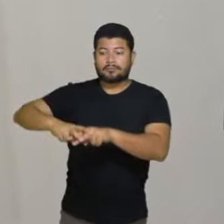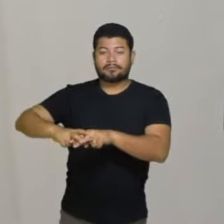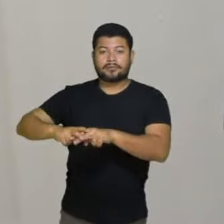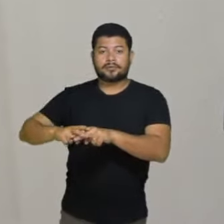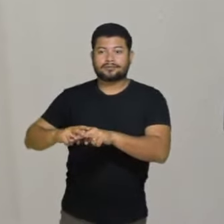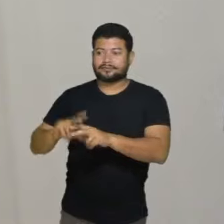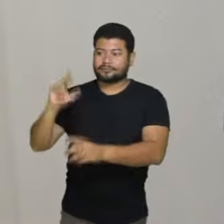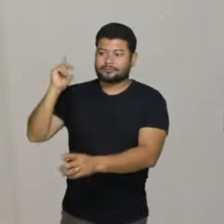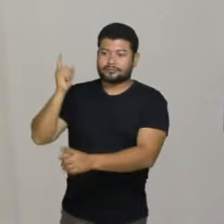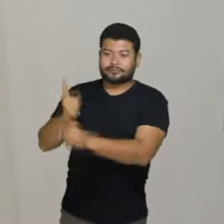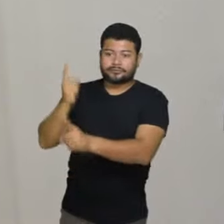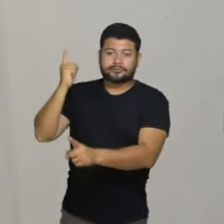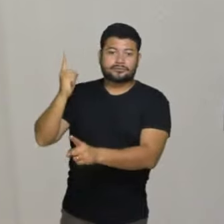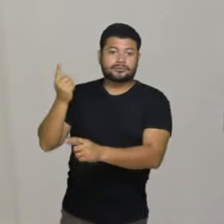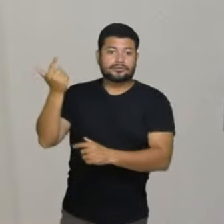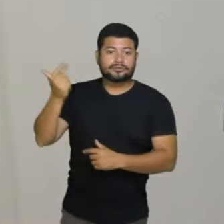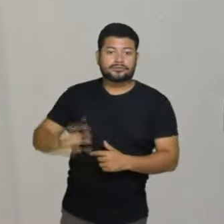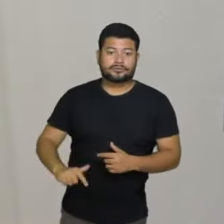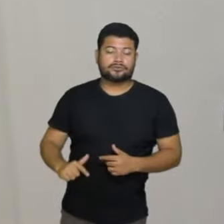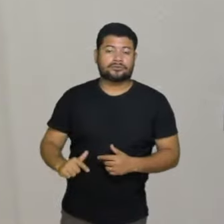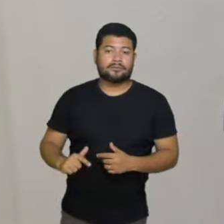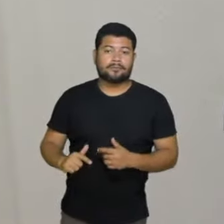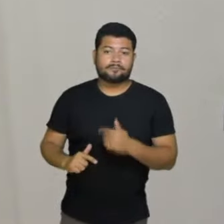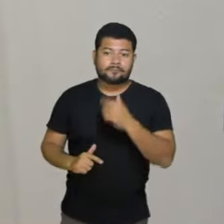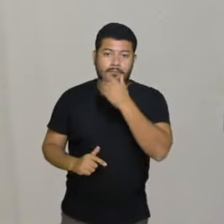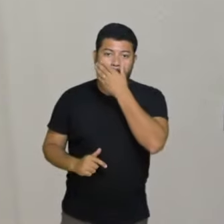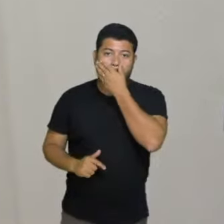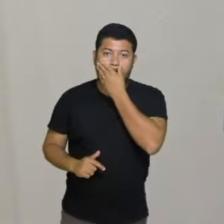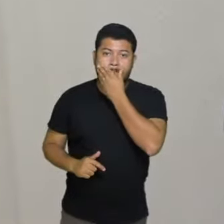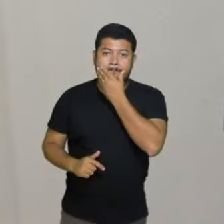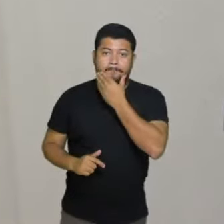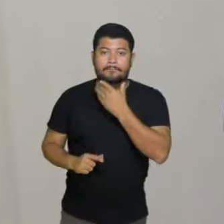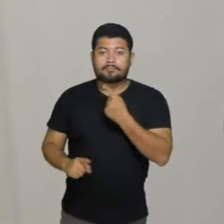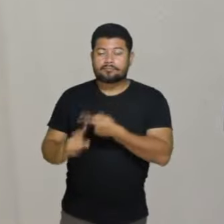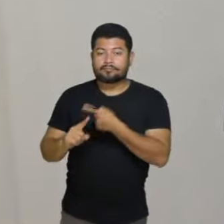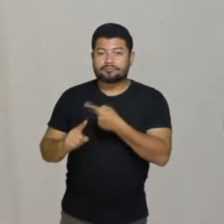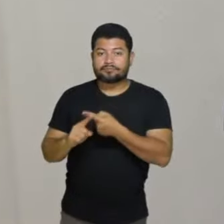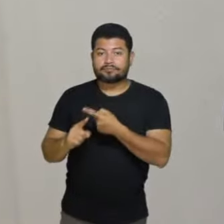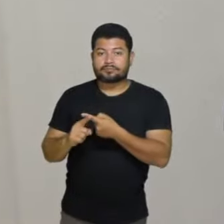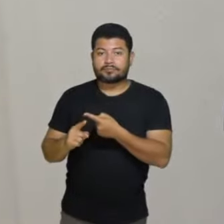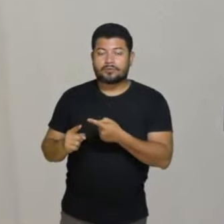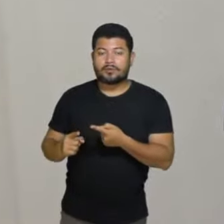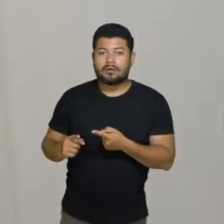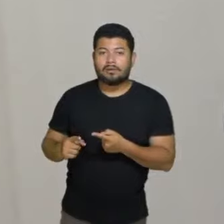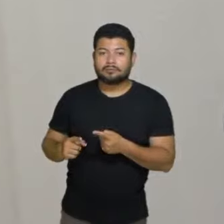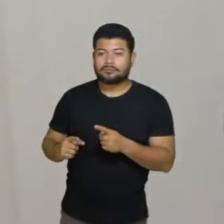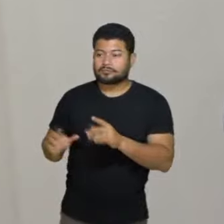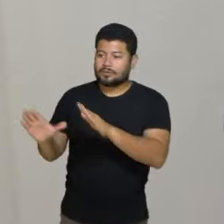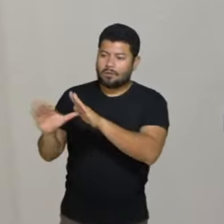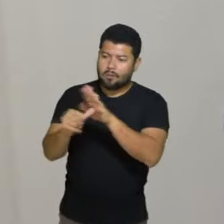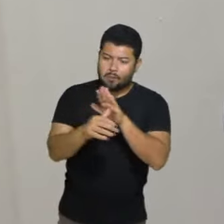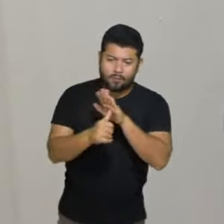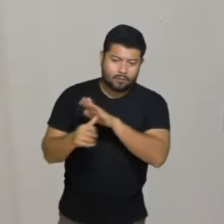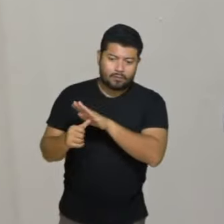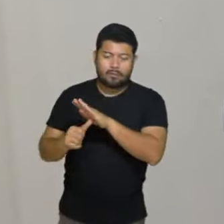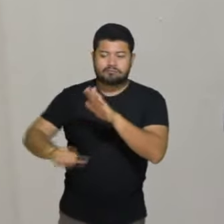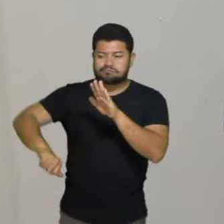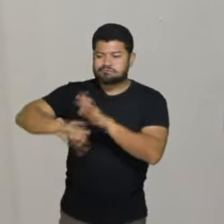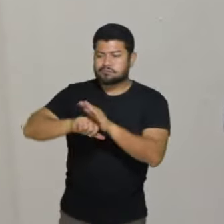por... Mais 30 segundos, deputado. Porque estavam cometendo novos crimes.